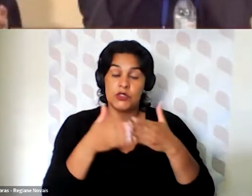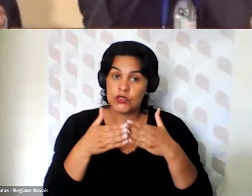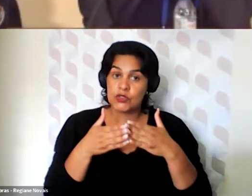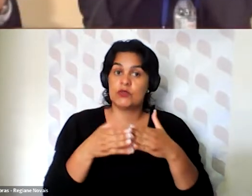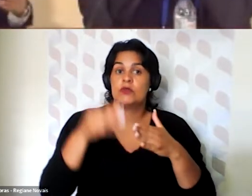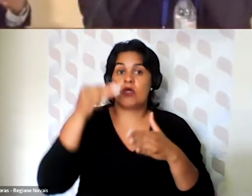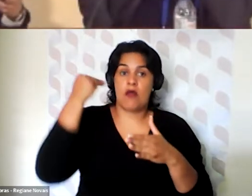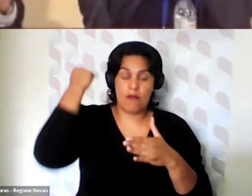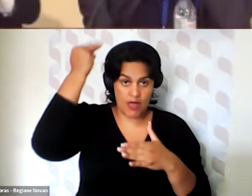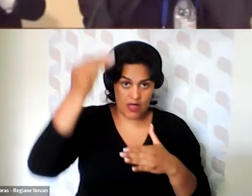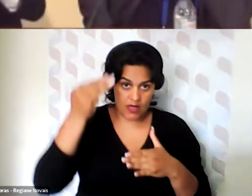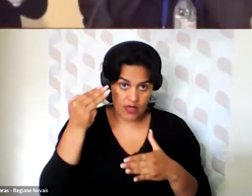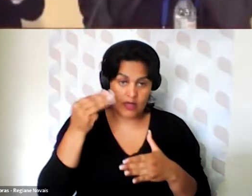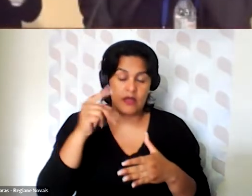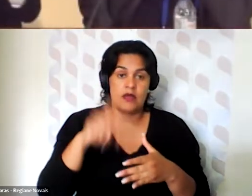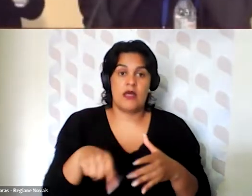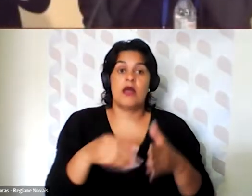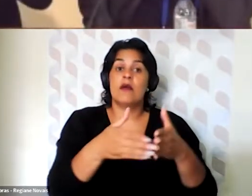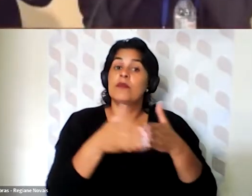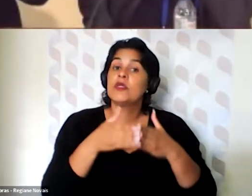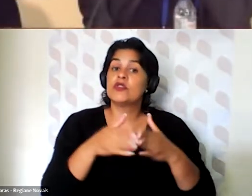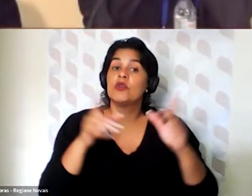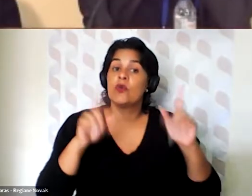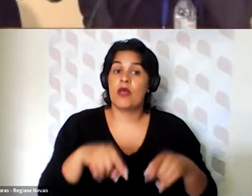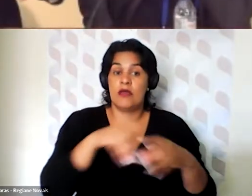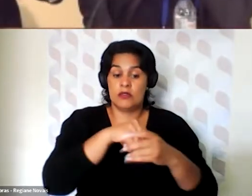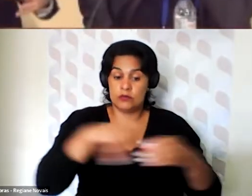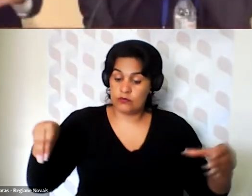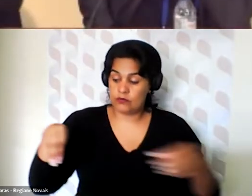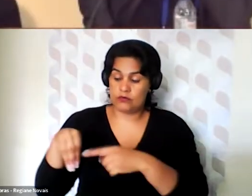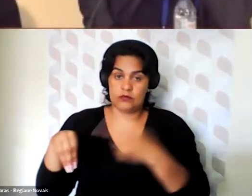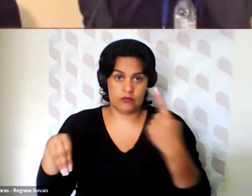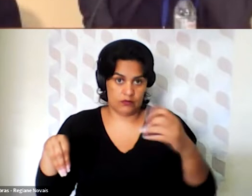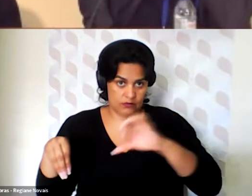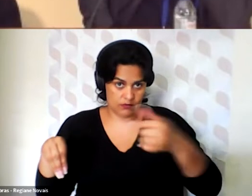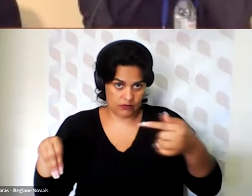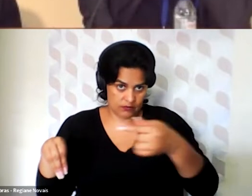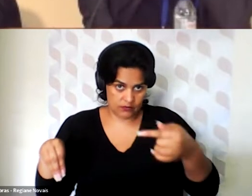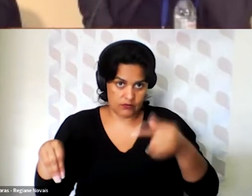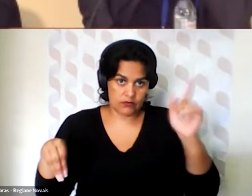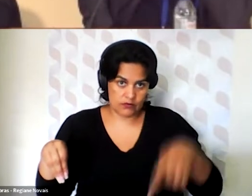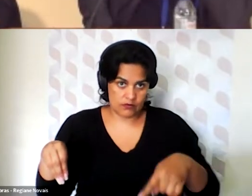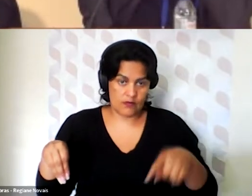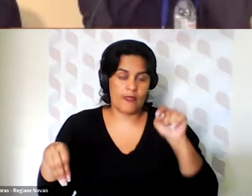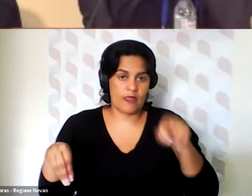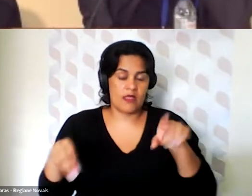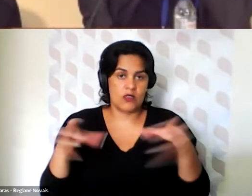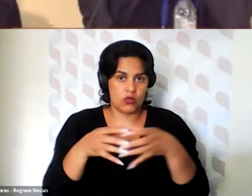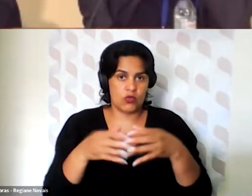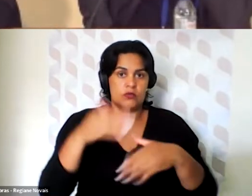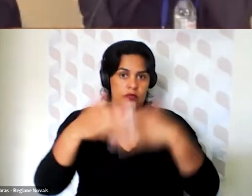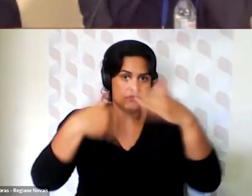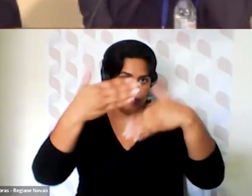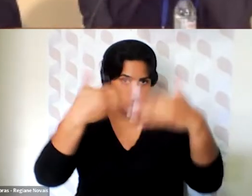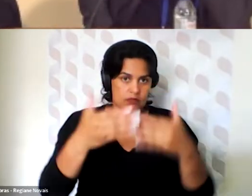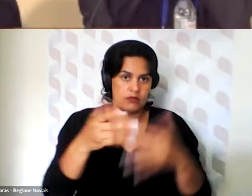organização que não era mais aquele clube que fazia a posição do norte para para negociar com o Sul. Então, a perspectiva era,